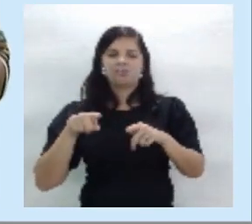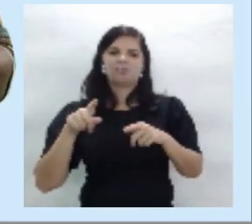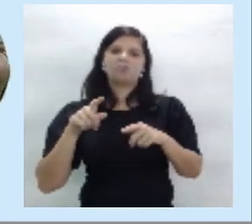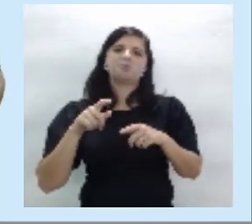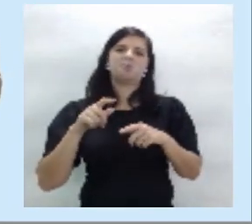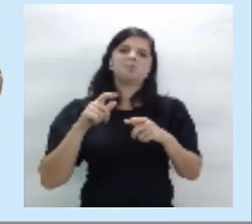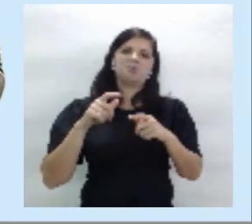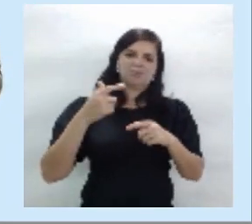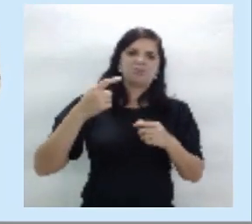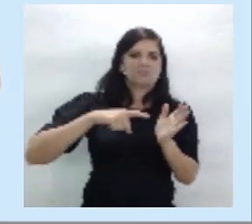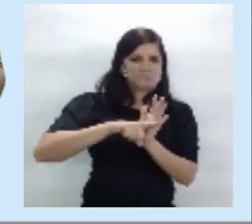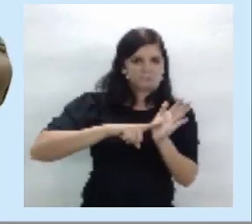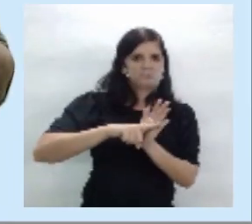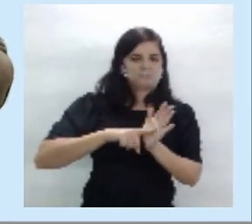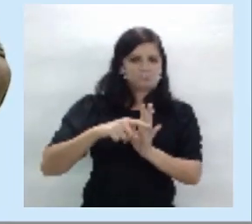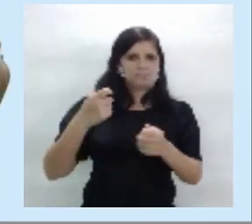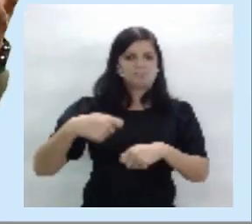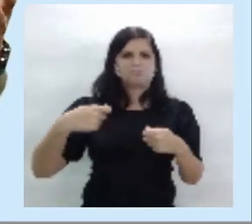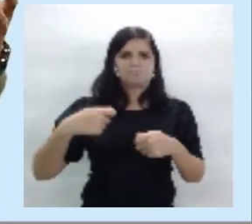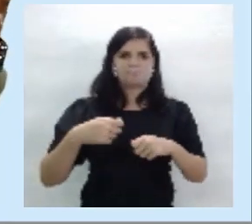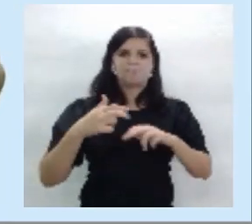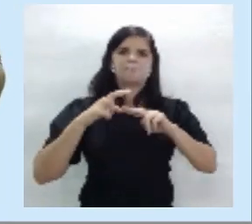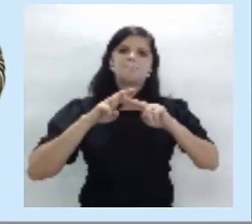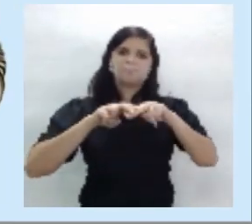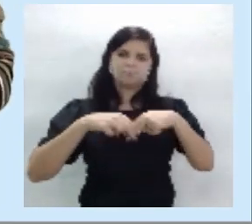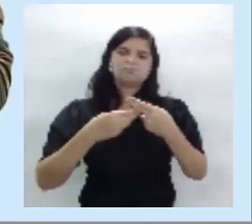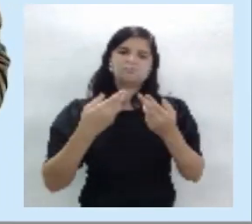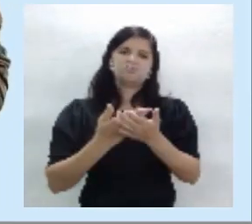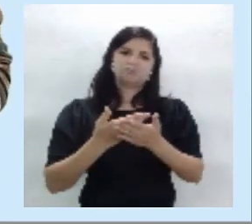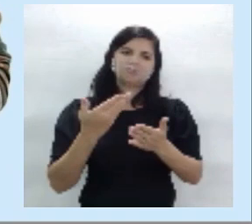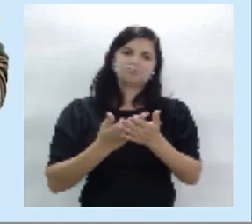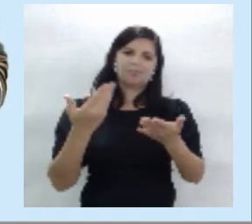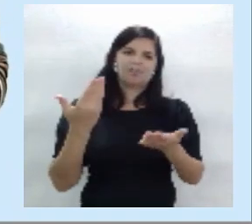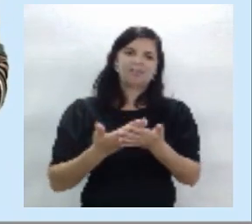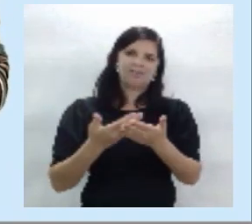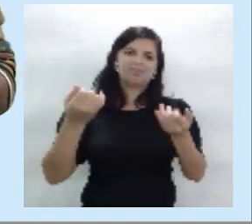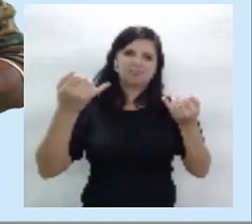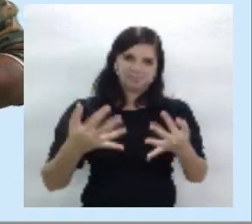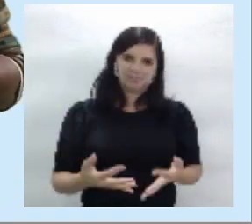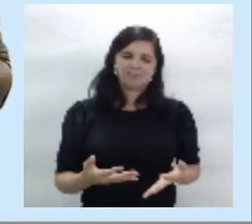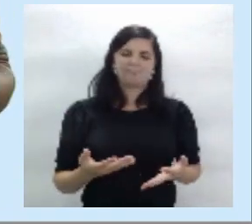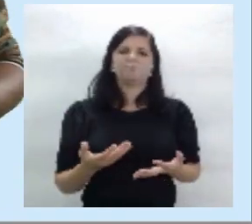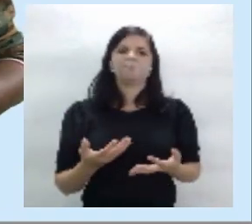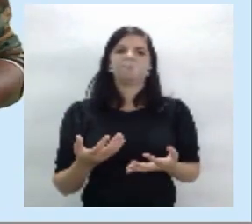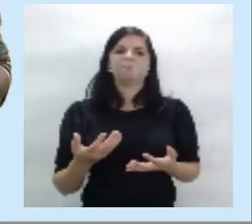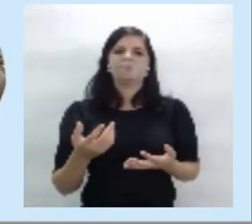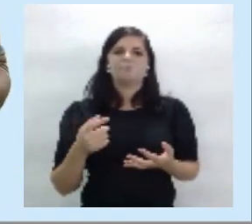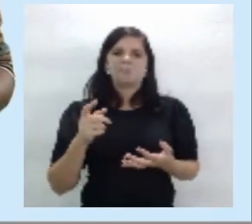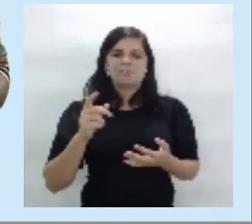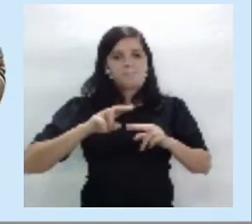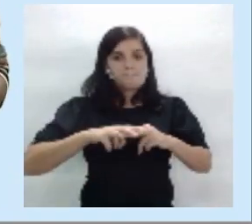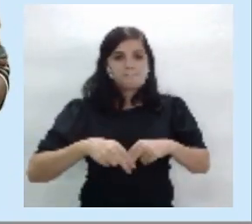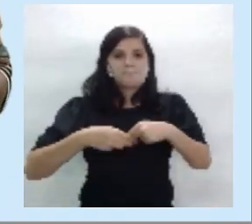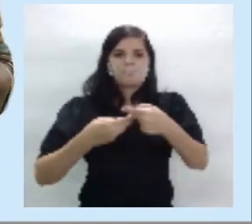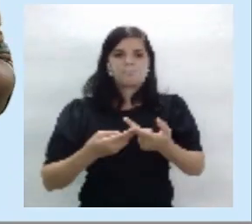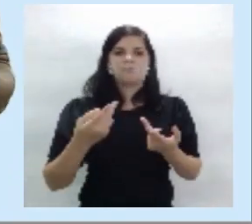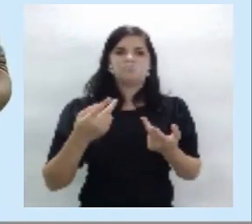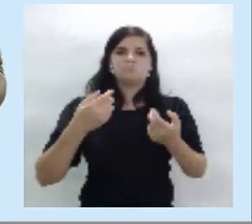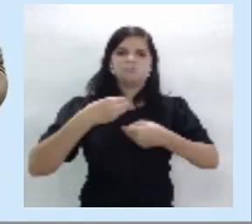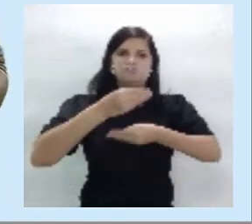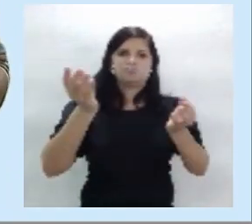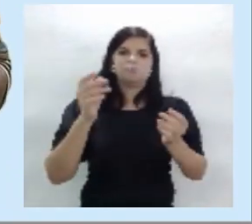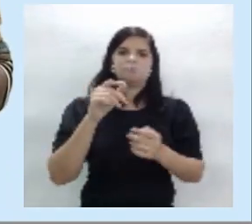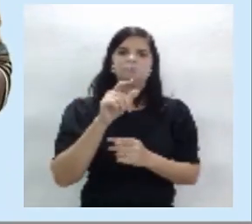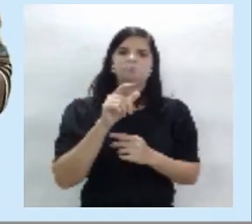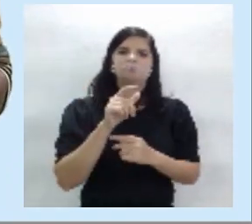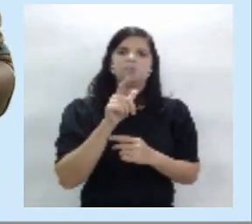mais revista, tá? Que foi basicamente o que a gente viu em nossas aulas, tá, gente? Essa questão de